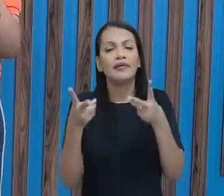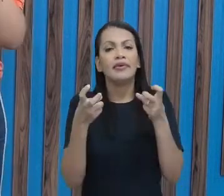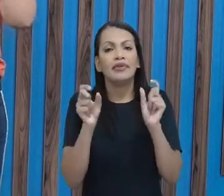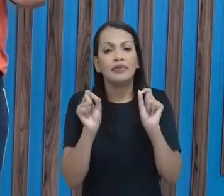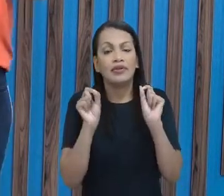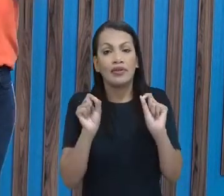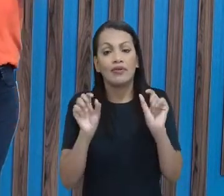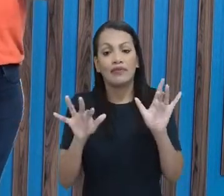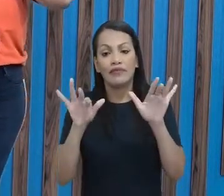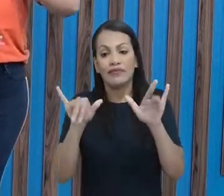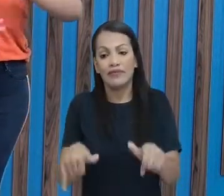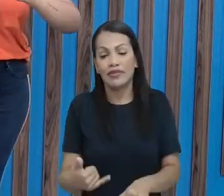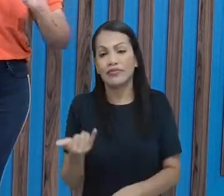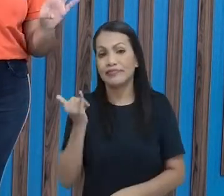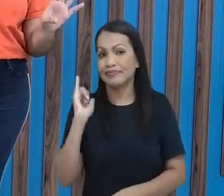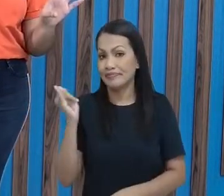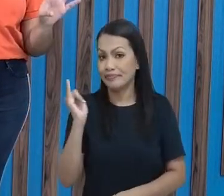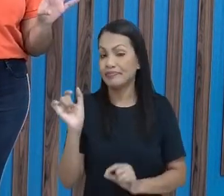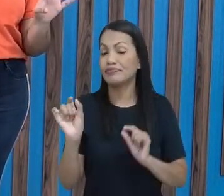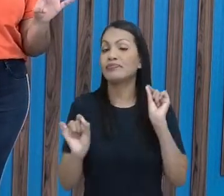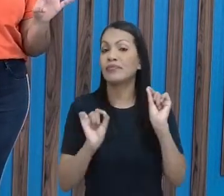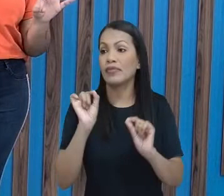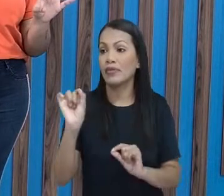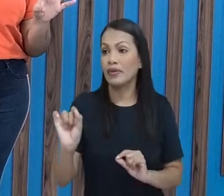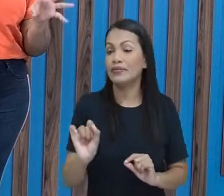final do conto, que no final,